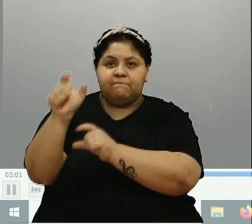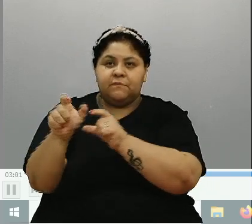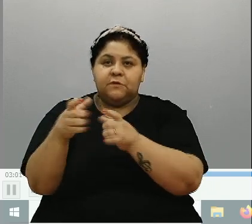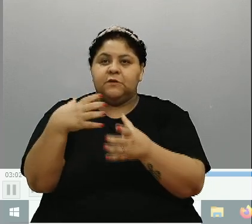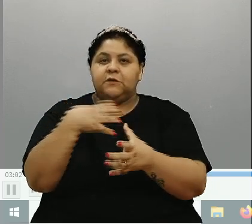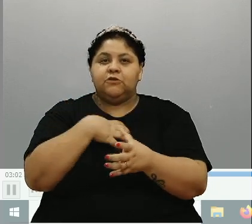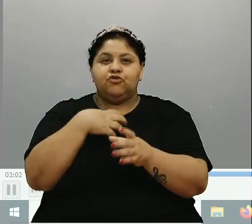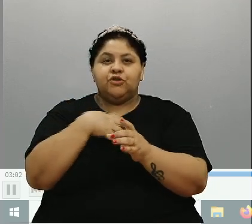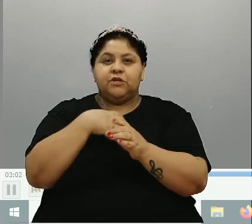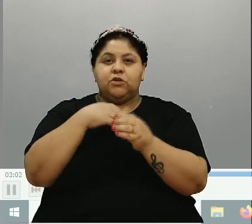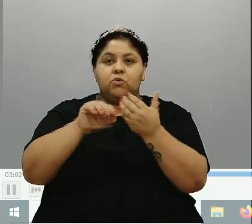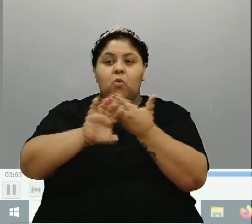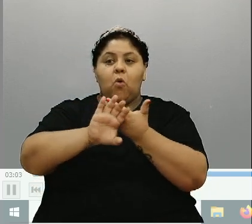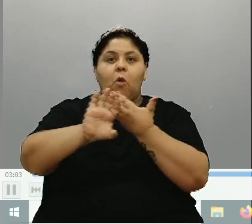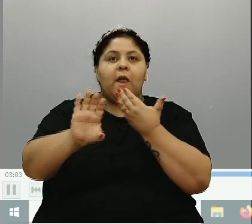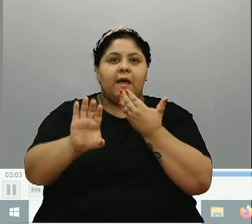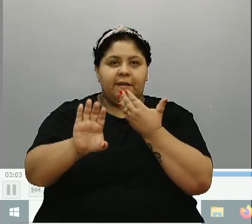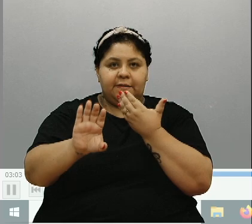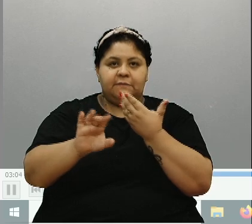maneira online.